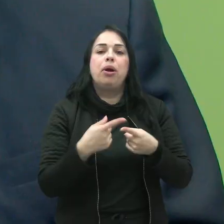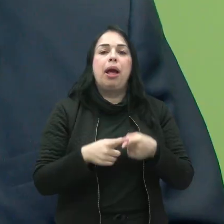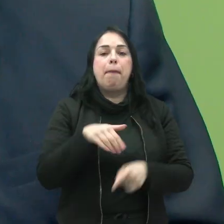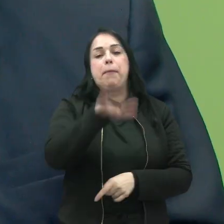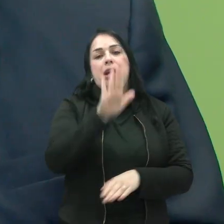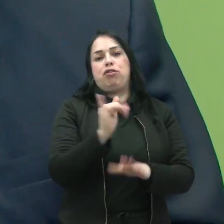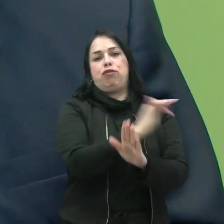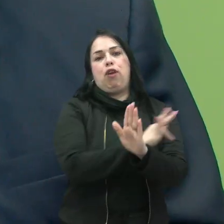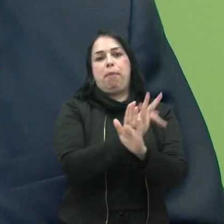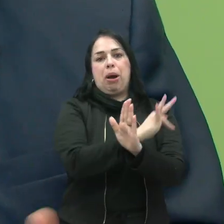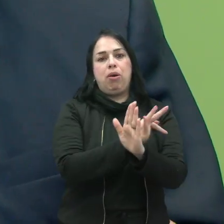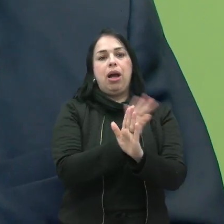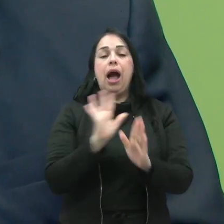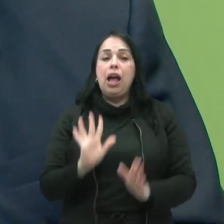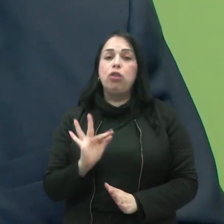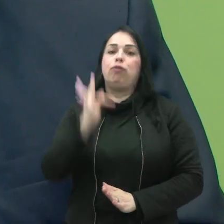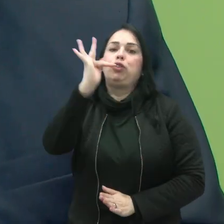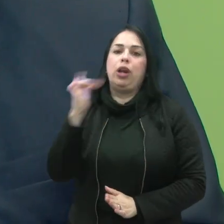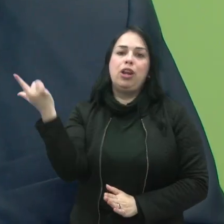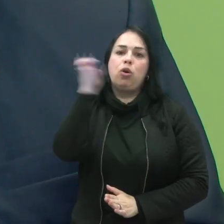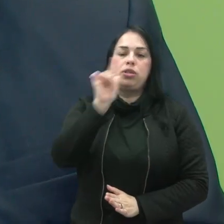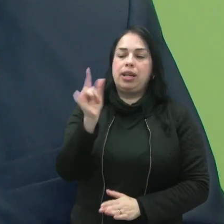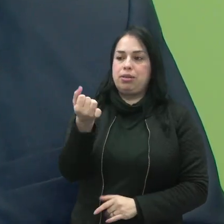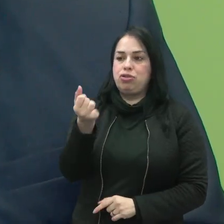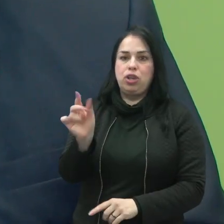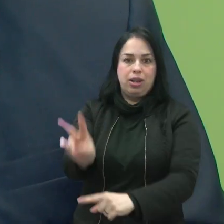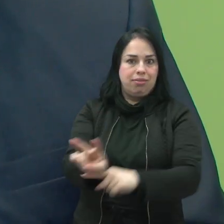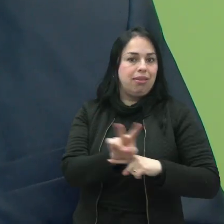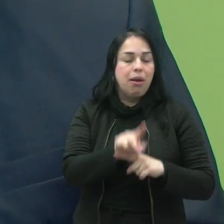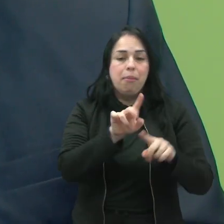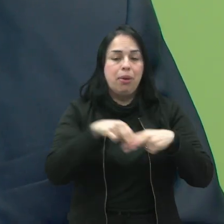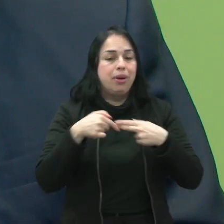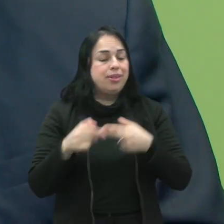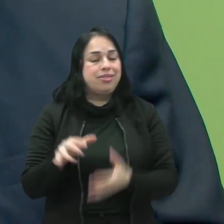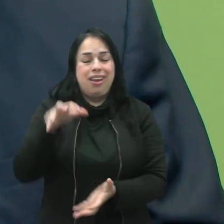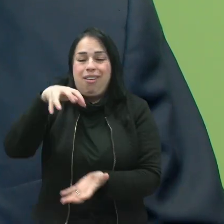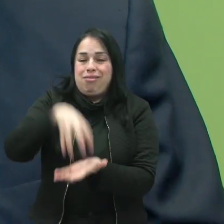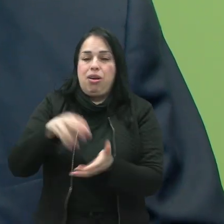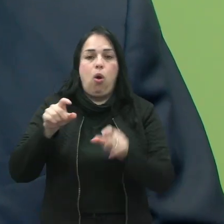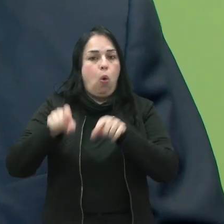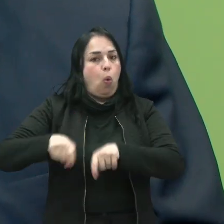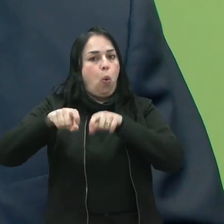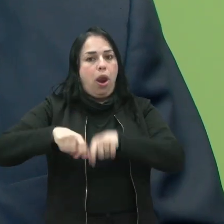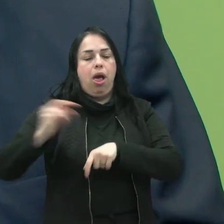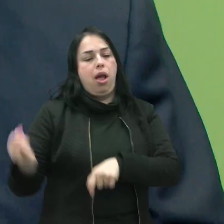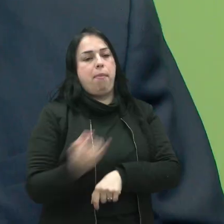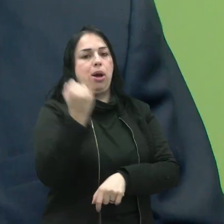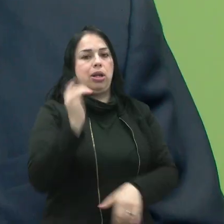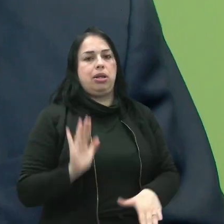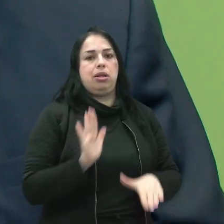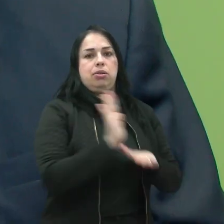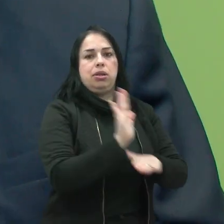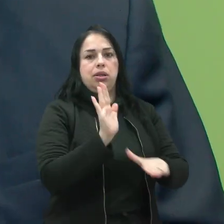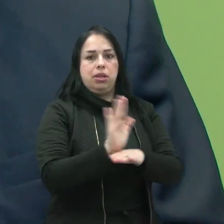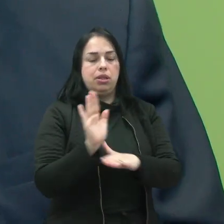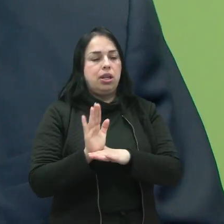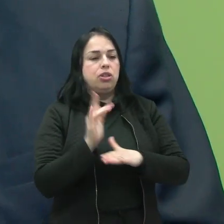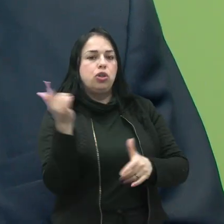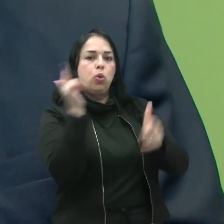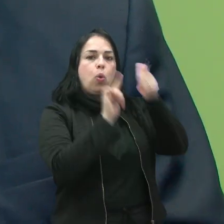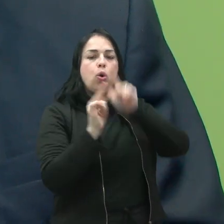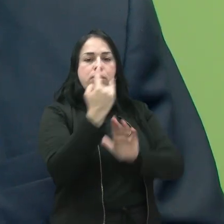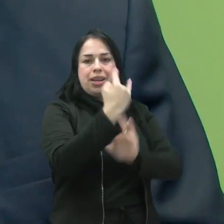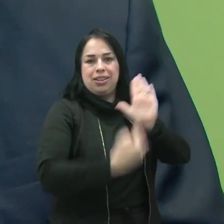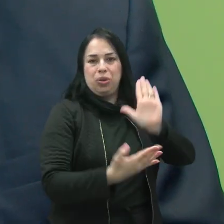que com a formalidade, no futuro, eles podem ter acesso a crédito. Então o Ponto Rural tem um trabalho fundamental para que possa ajudar